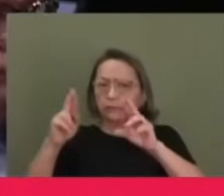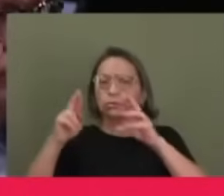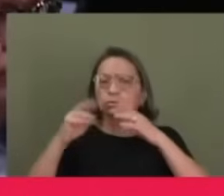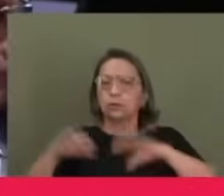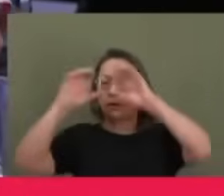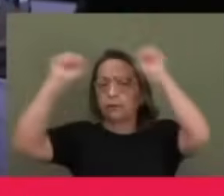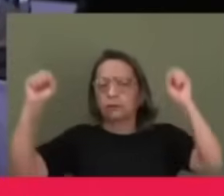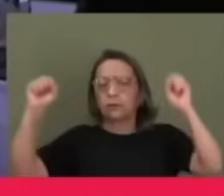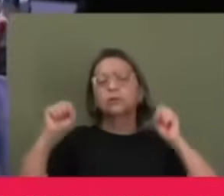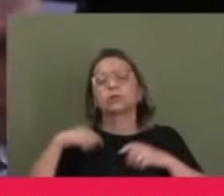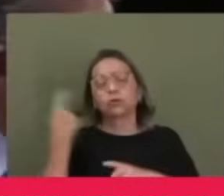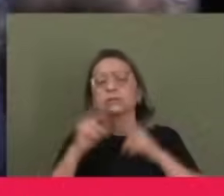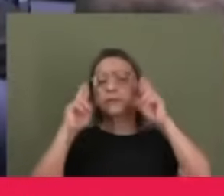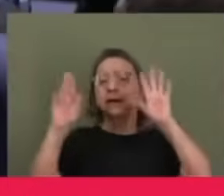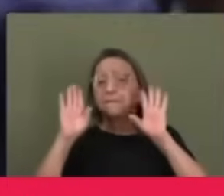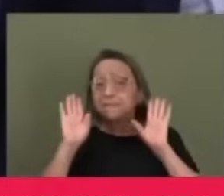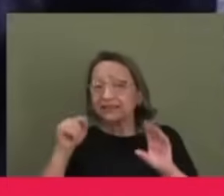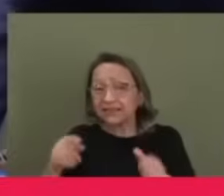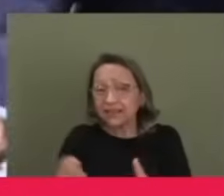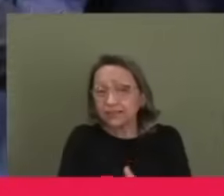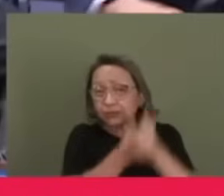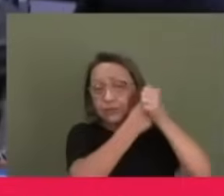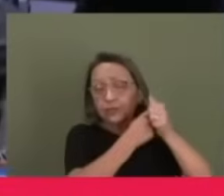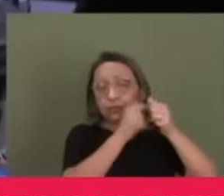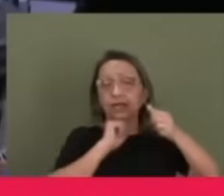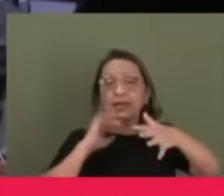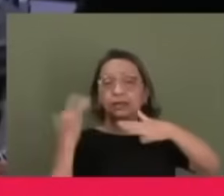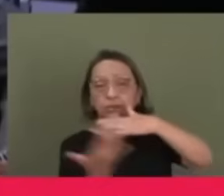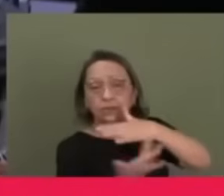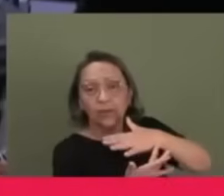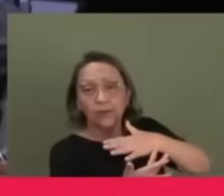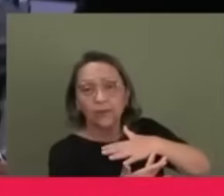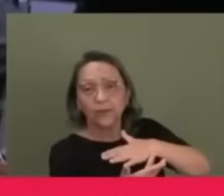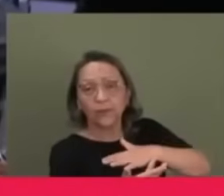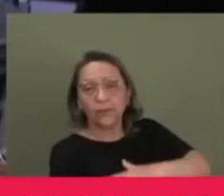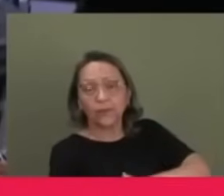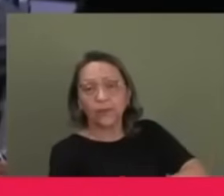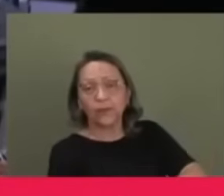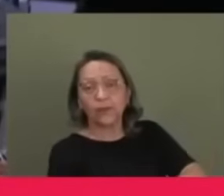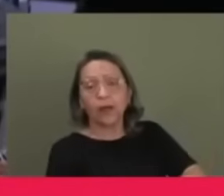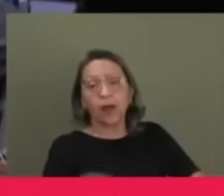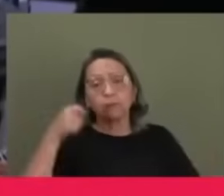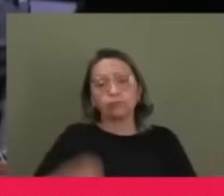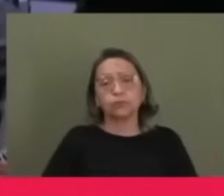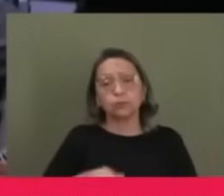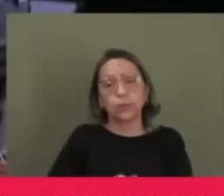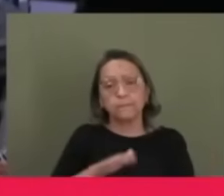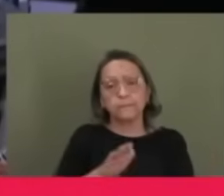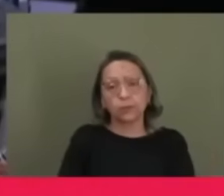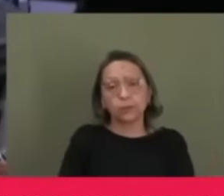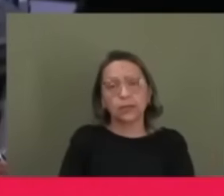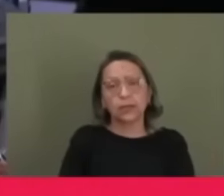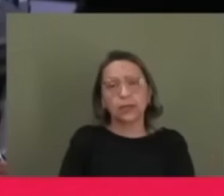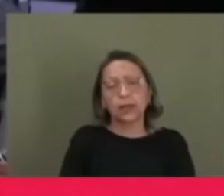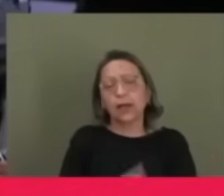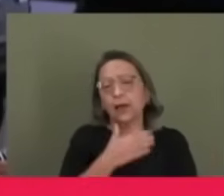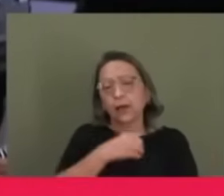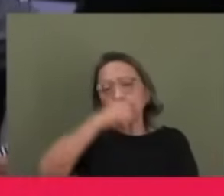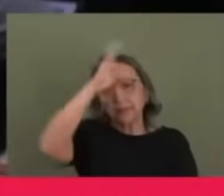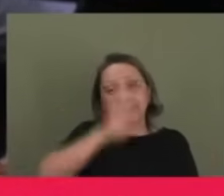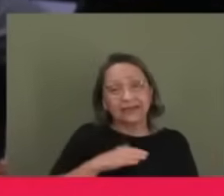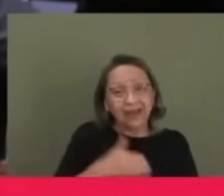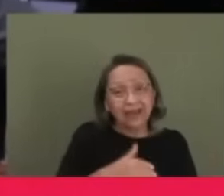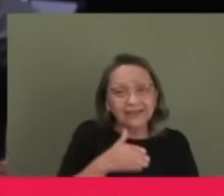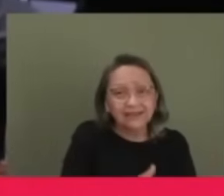as instituições, mas essa suspensão da rede social, e especialmente a imposição de uma multa ao brasileiro que acessar a